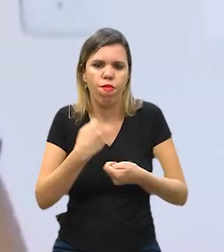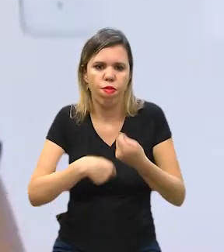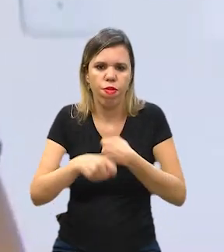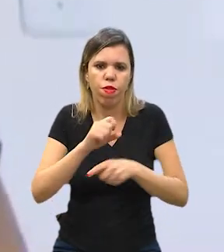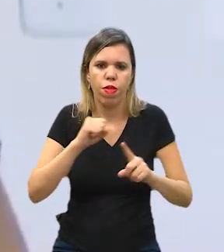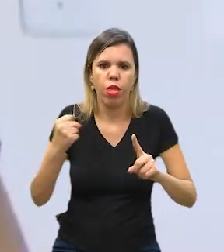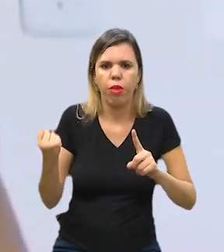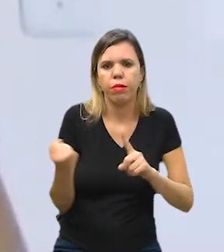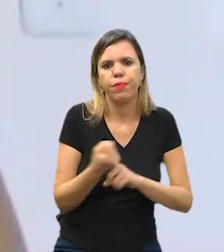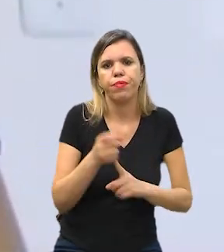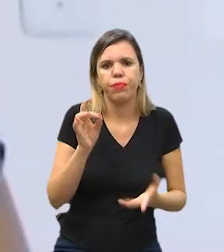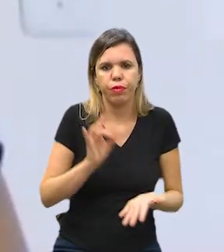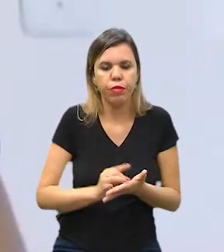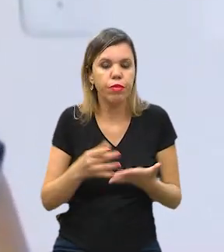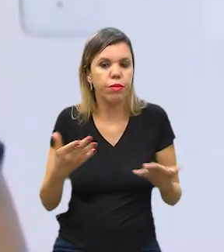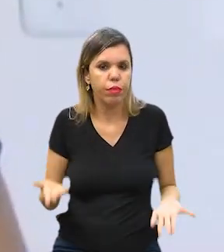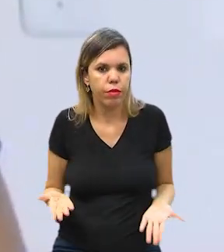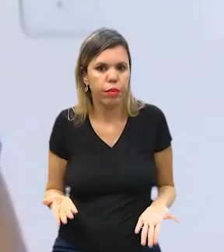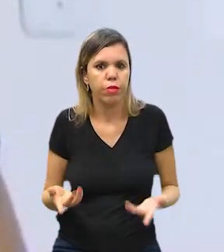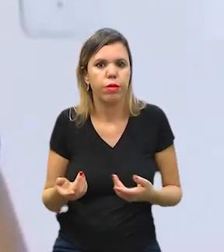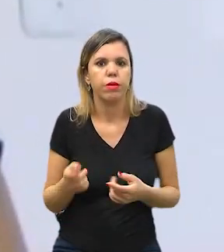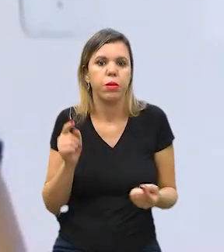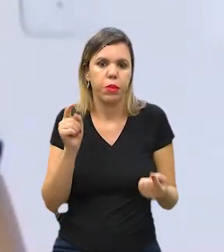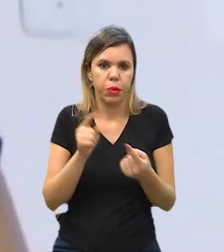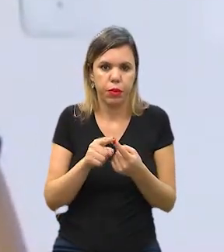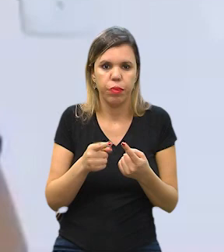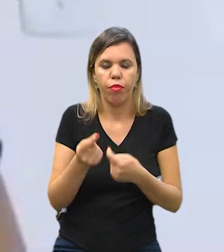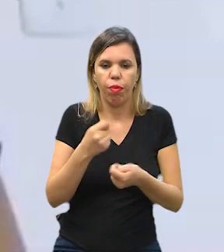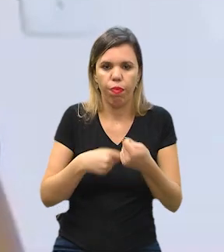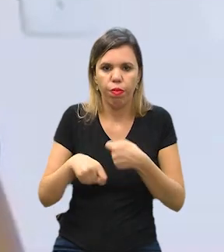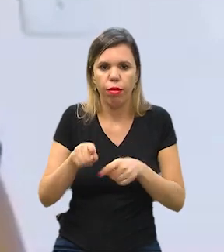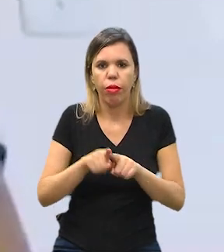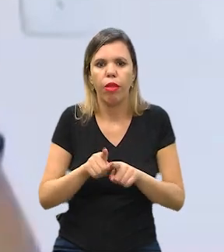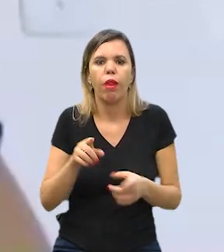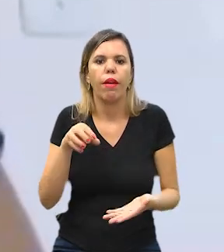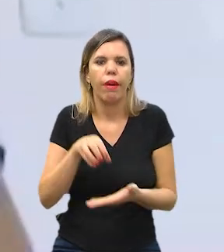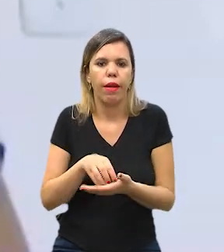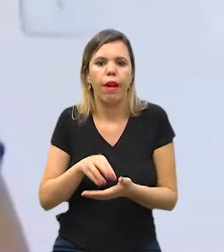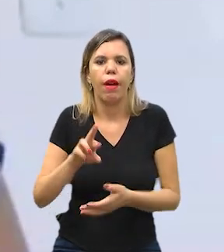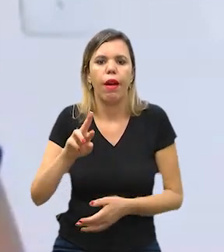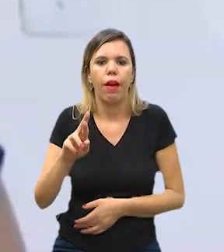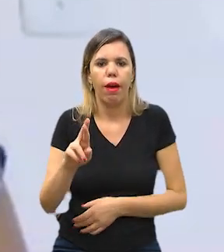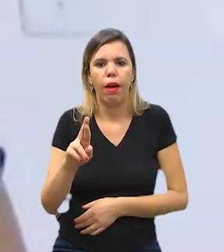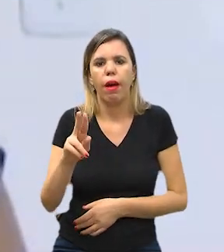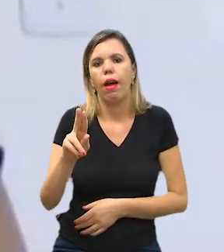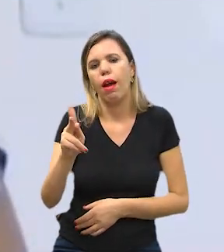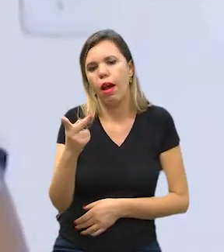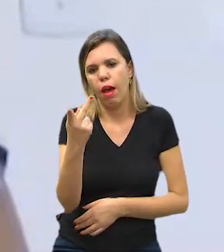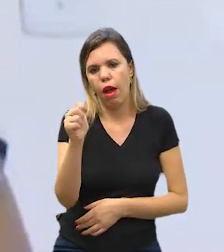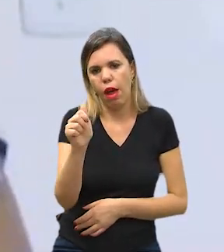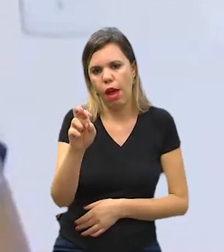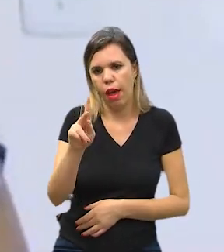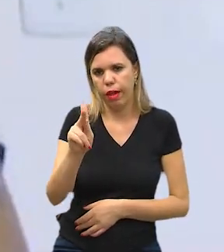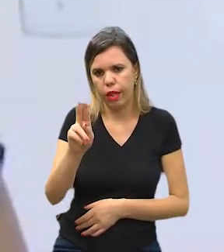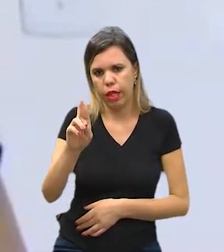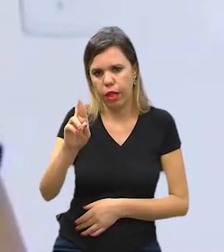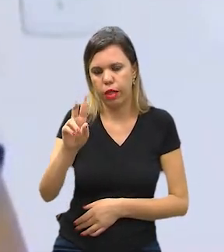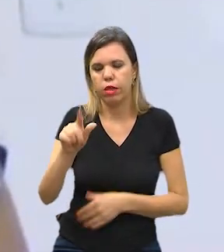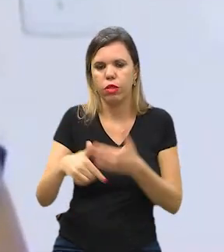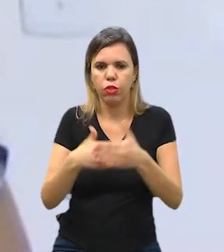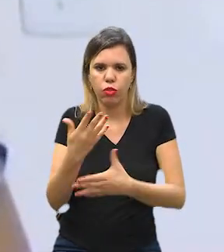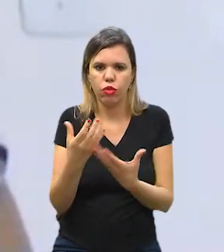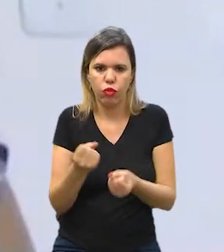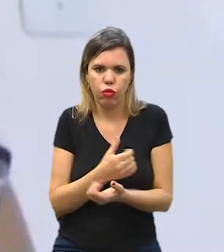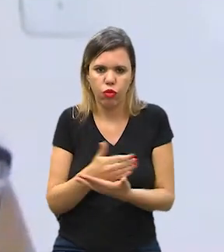jovens, sustentável, como um negócio social de fato, né? Com fins econômicos. E aí que entrou a Casa Hacker nesse